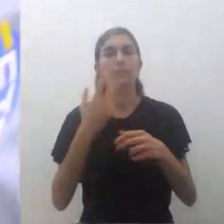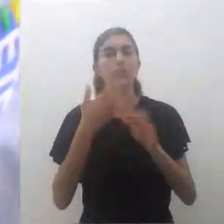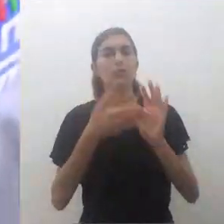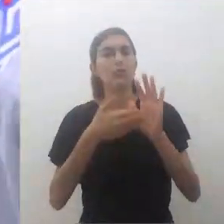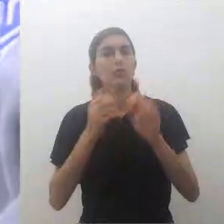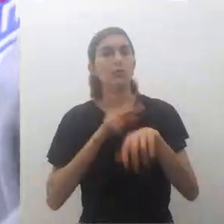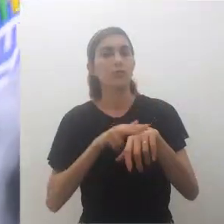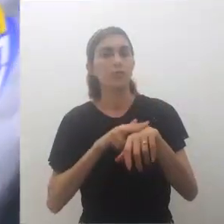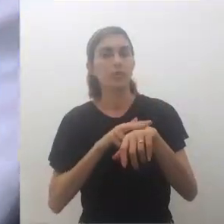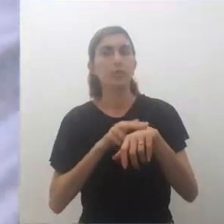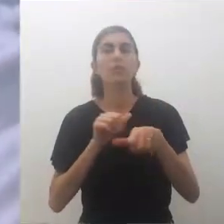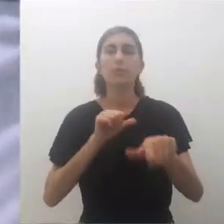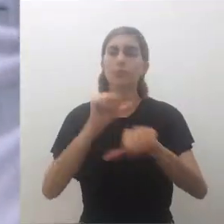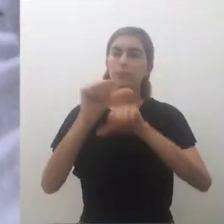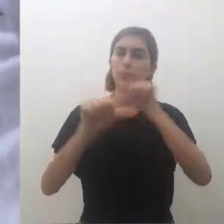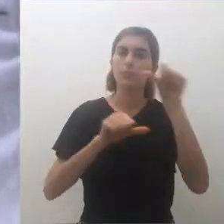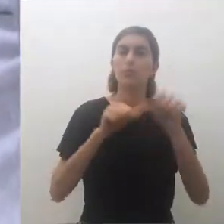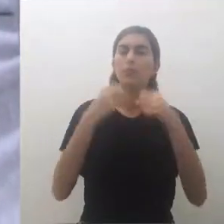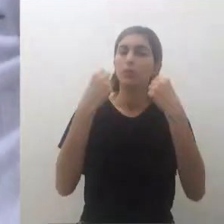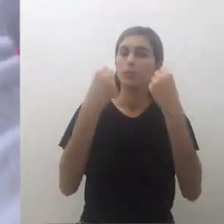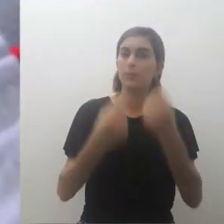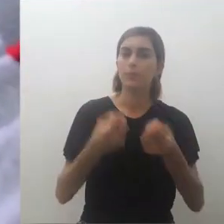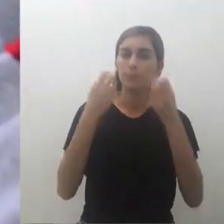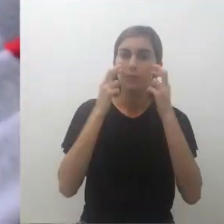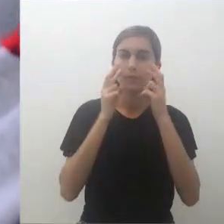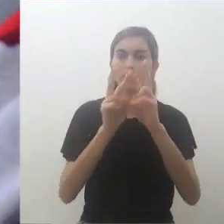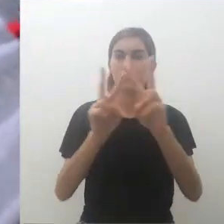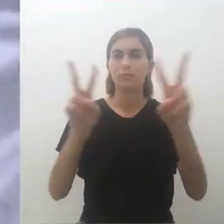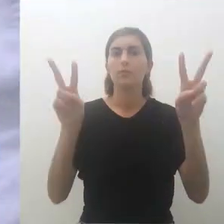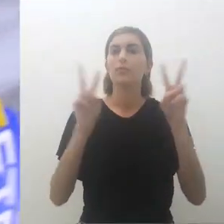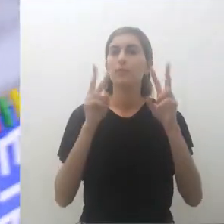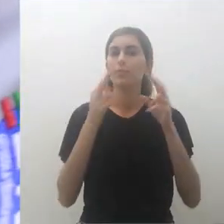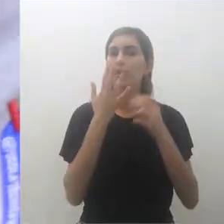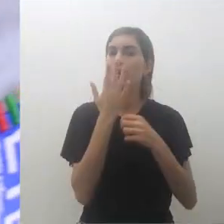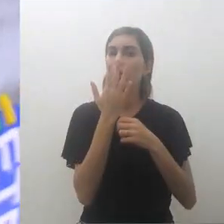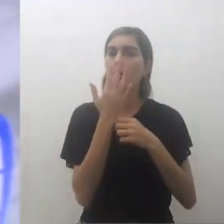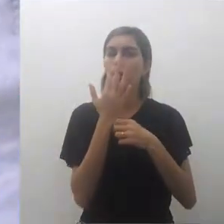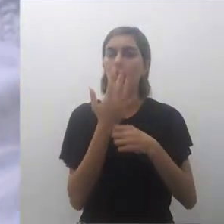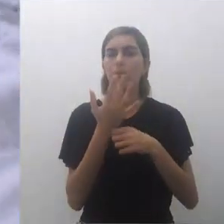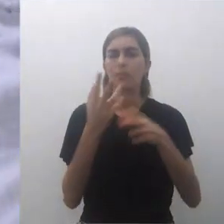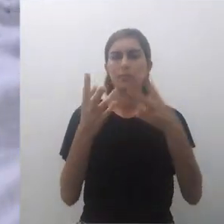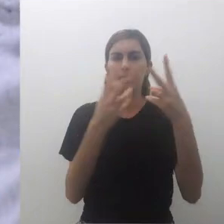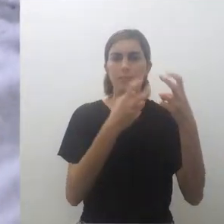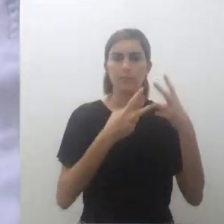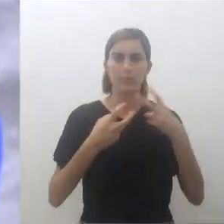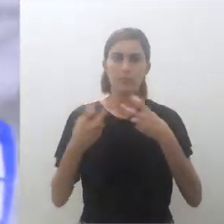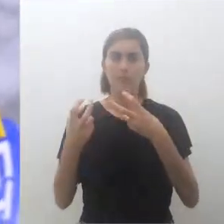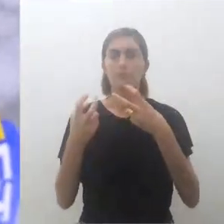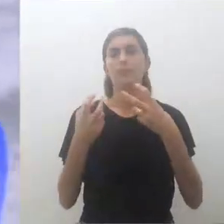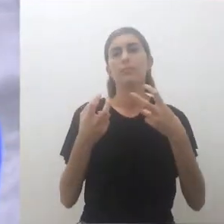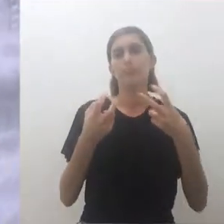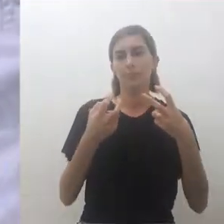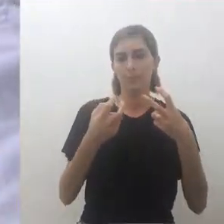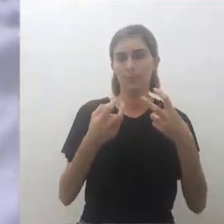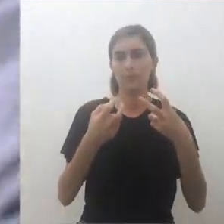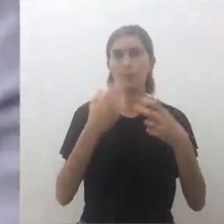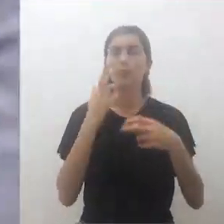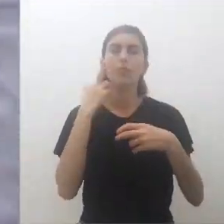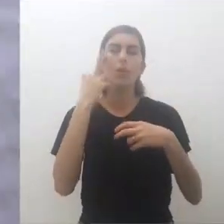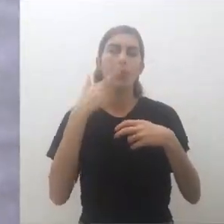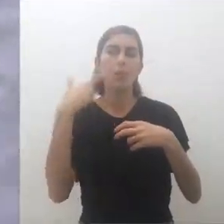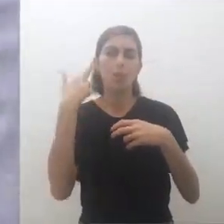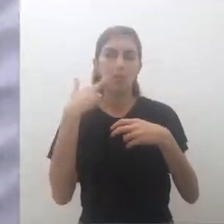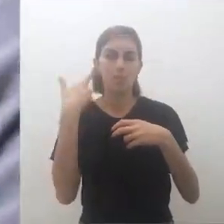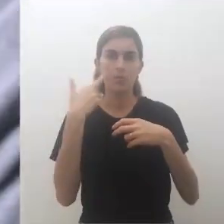você vê que muda o peso visual que esta cor interfere na nossa percepção. Então, o rosa aqui gera